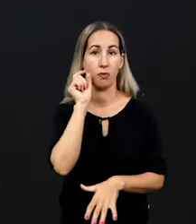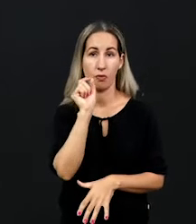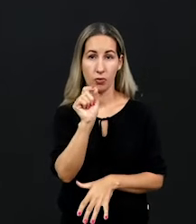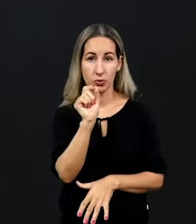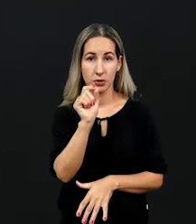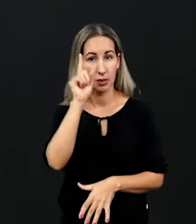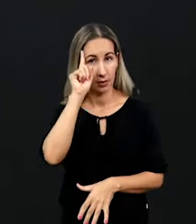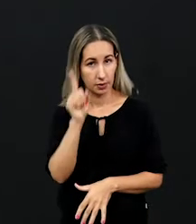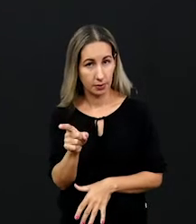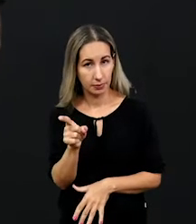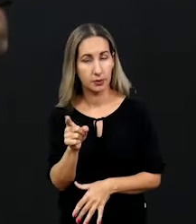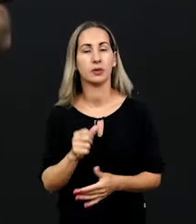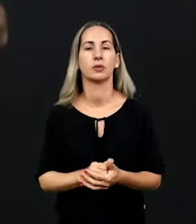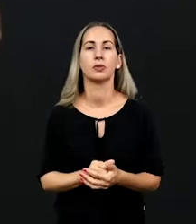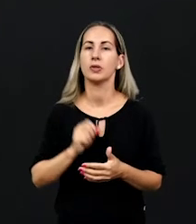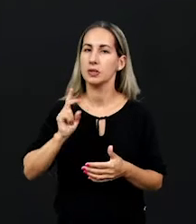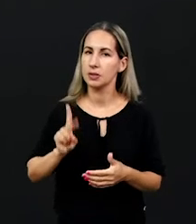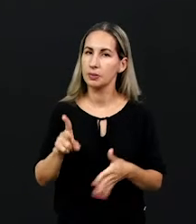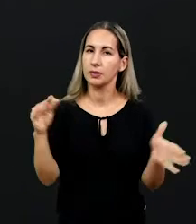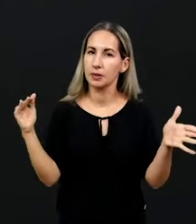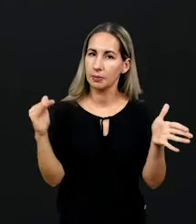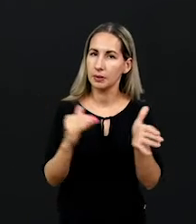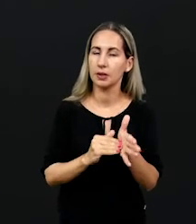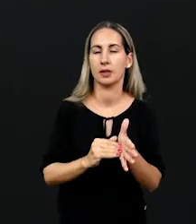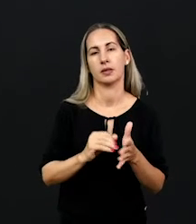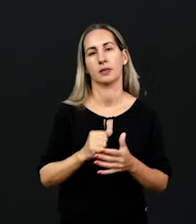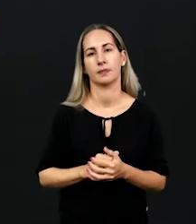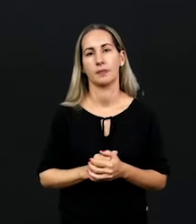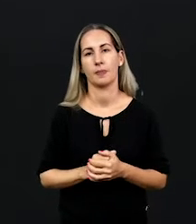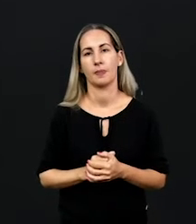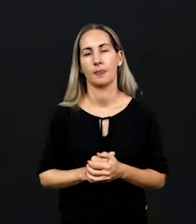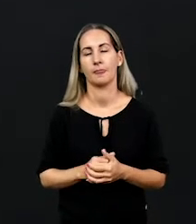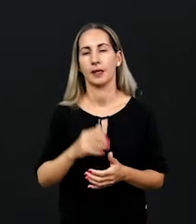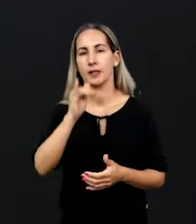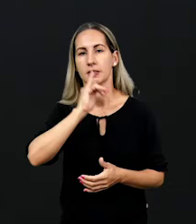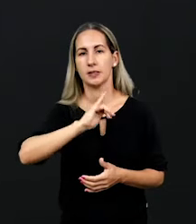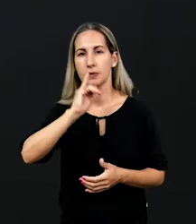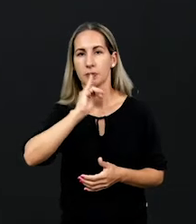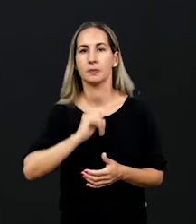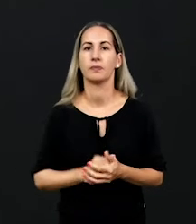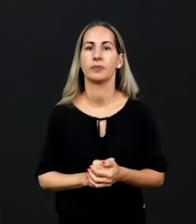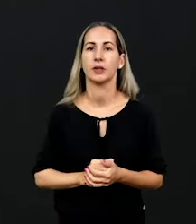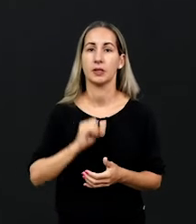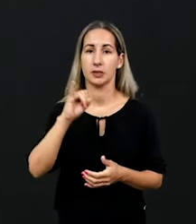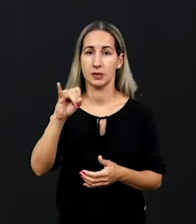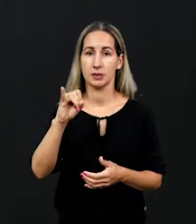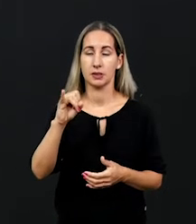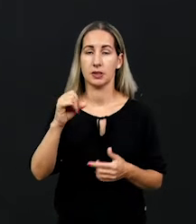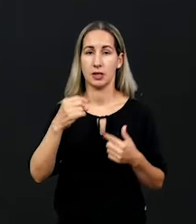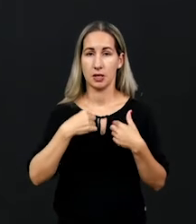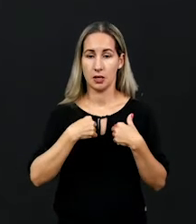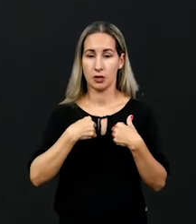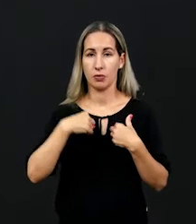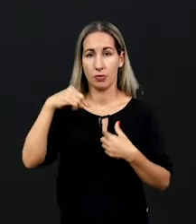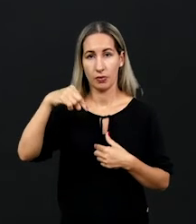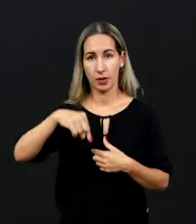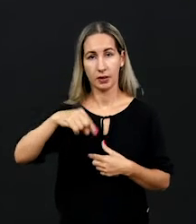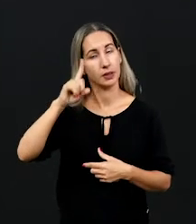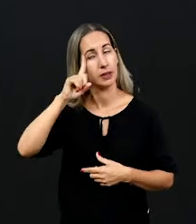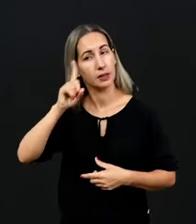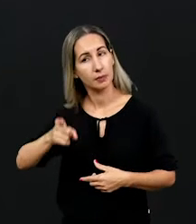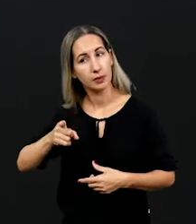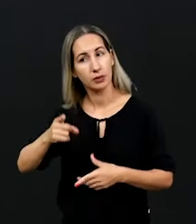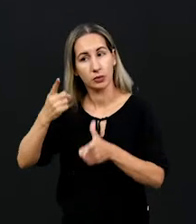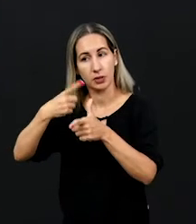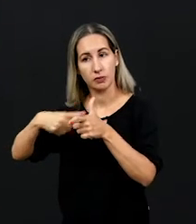você está determinando, sempre terminará por ele. Então, por exemplo, se eu estou aqui determinando